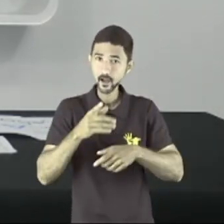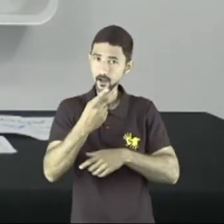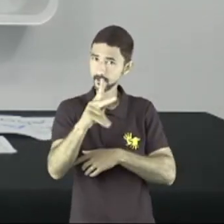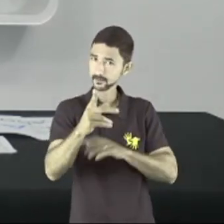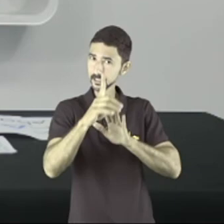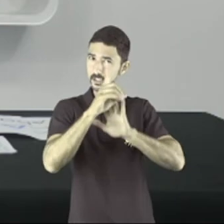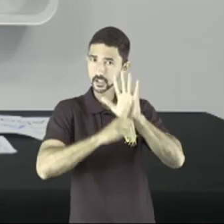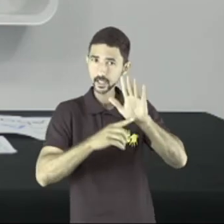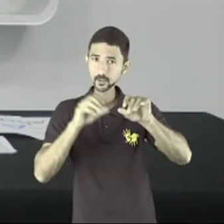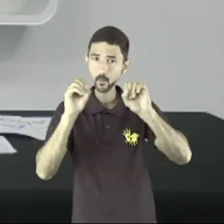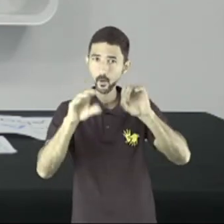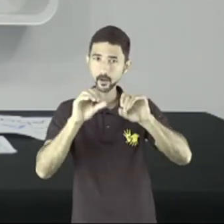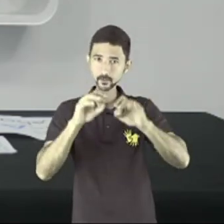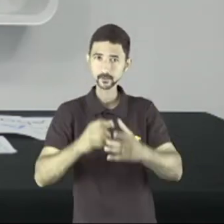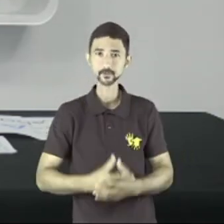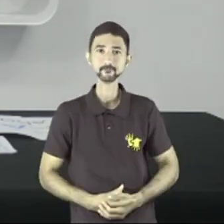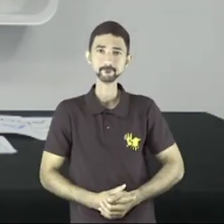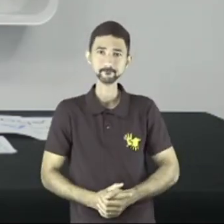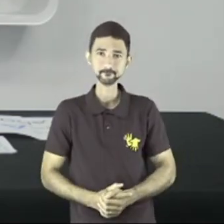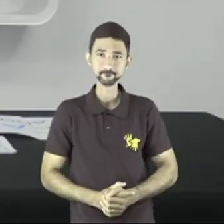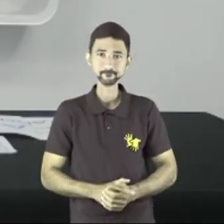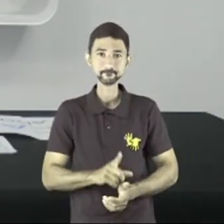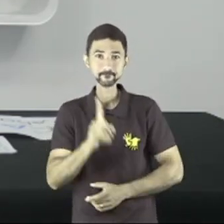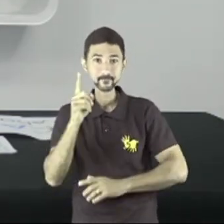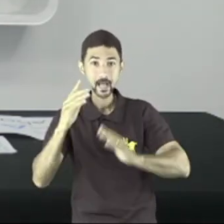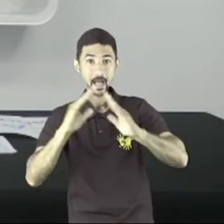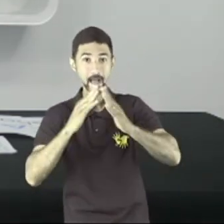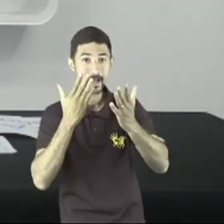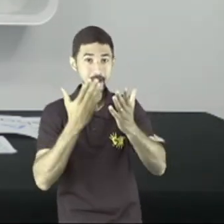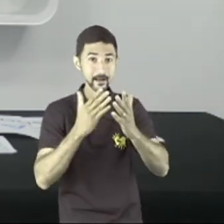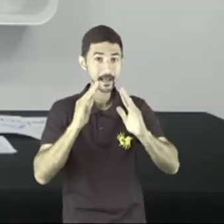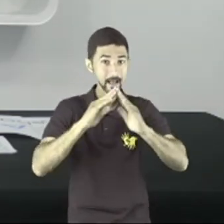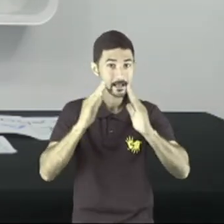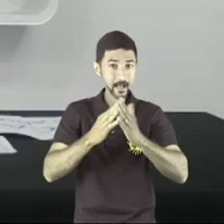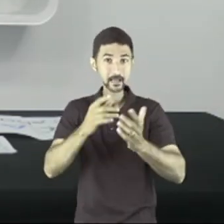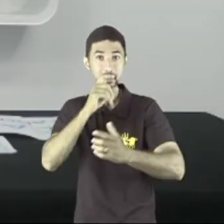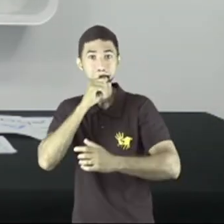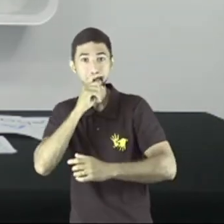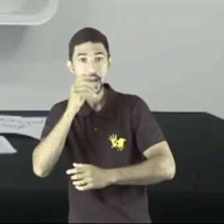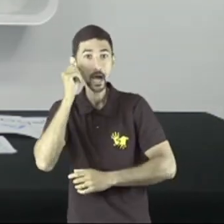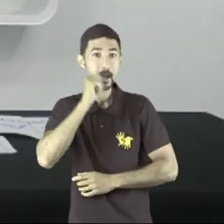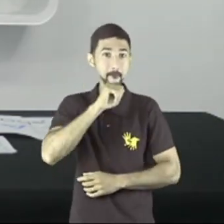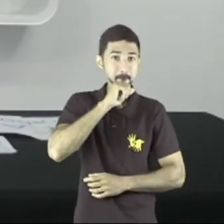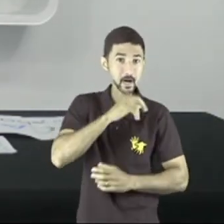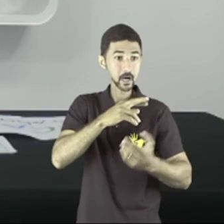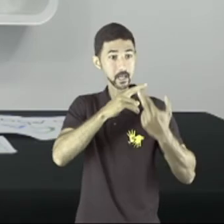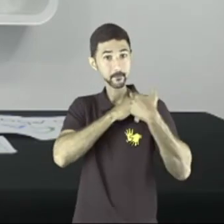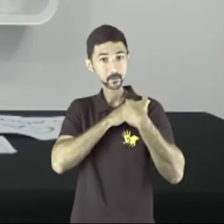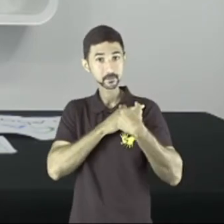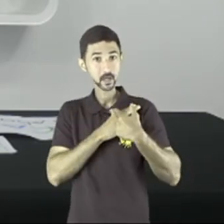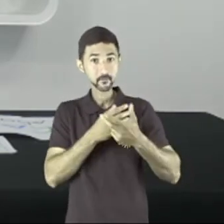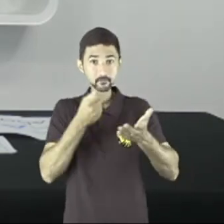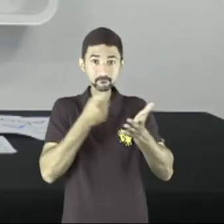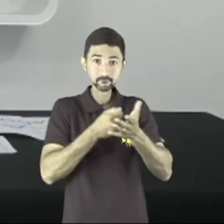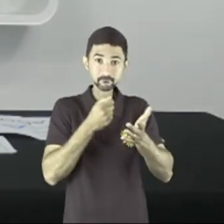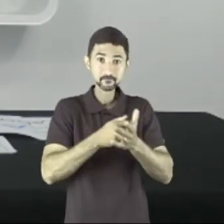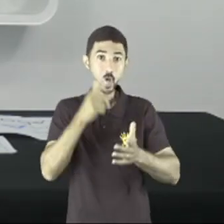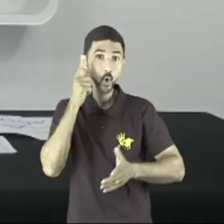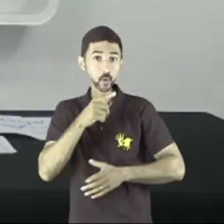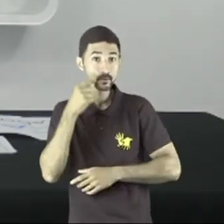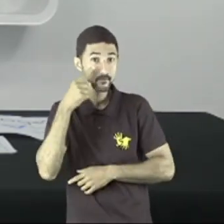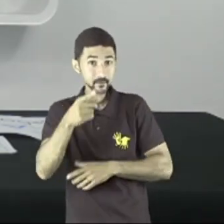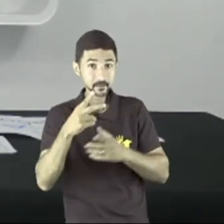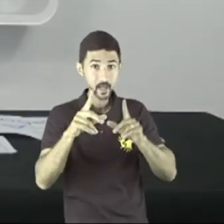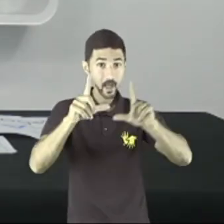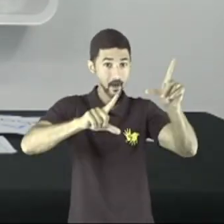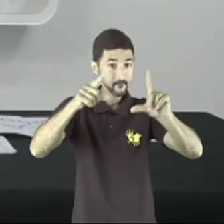seu direito à educação. E lá em casa, o papai, a mamãe ou o seu responsável está assegurando e garantindo que